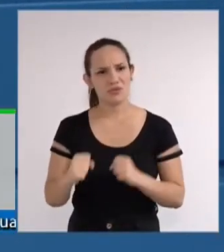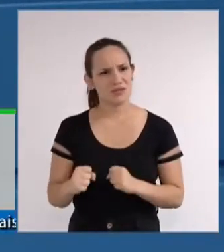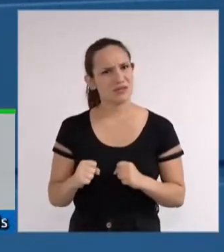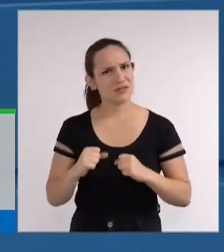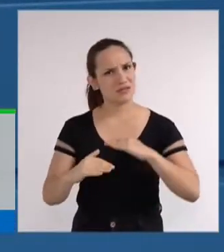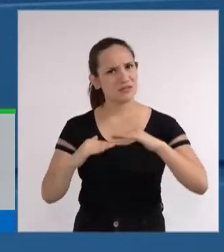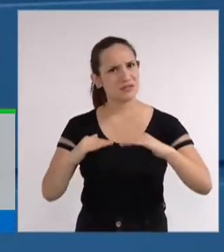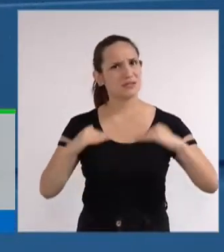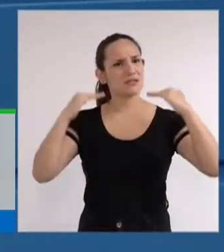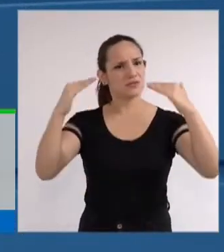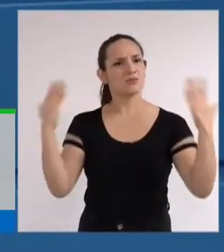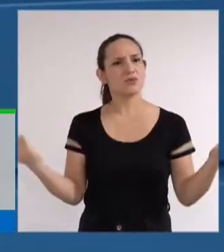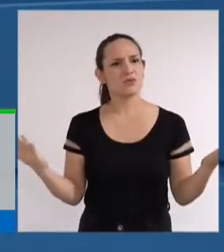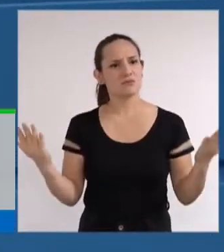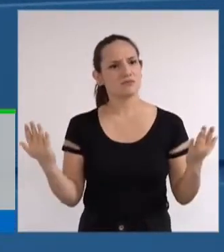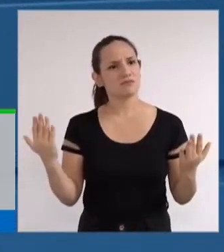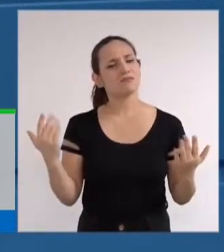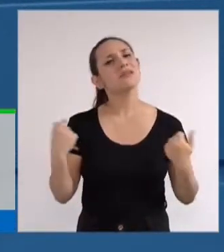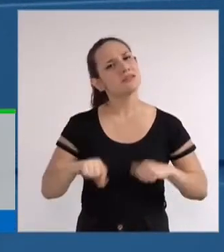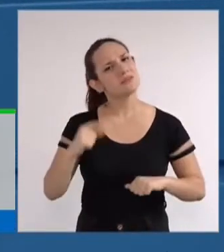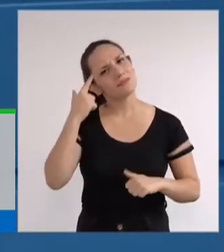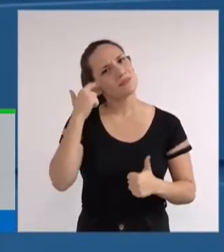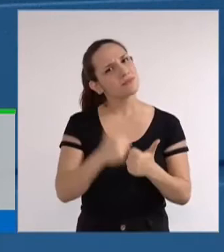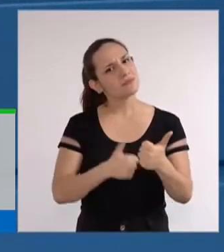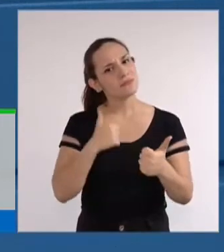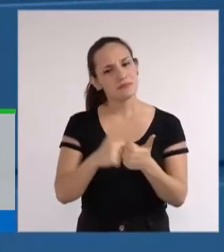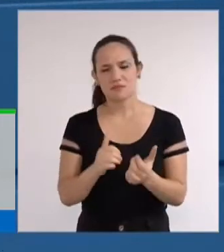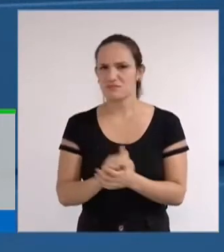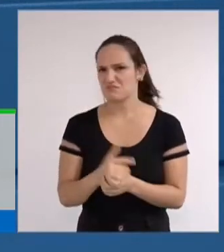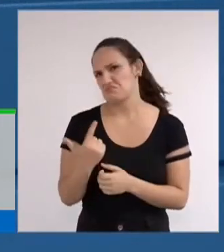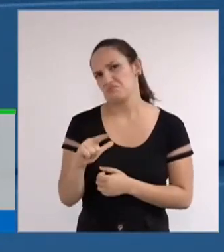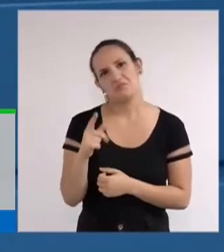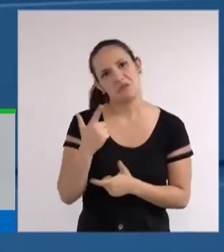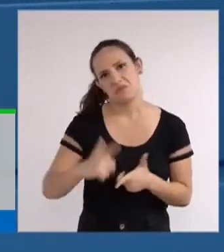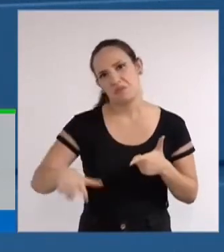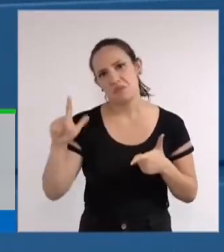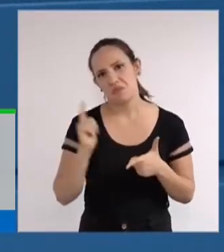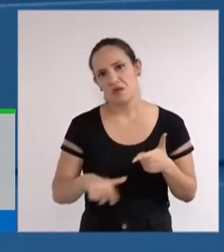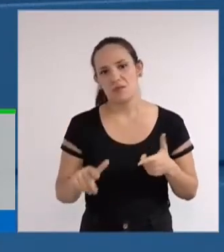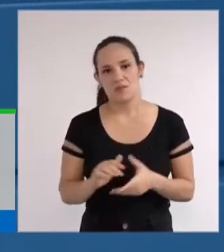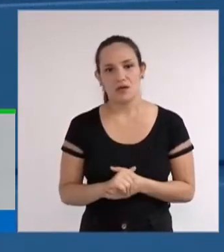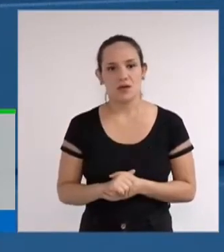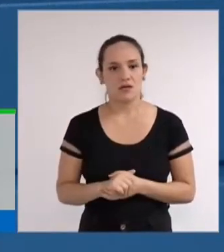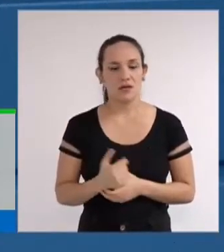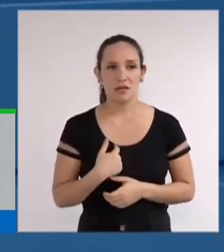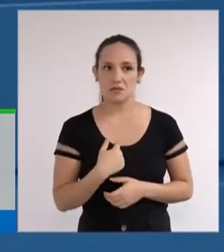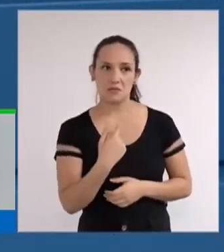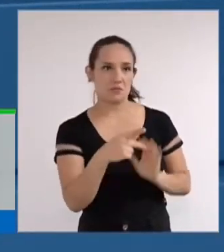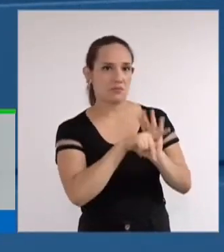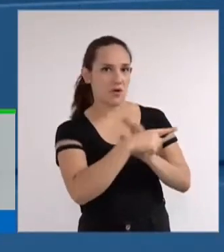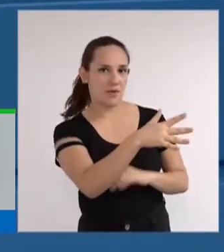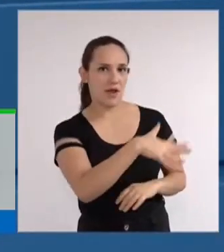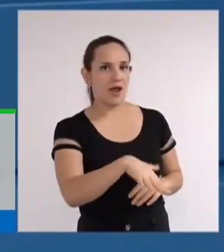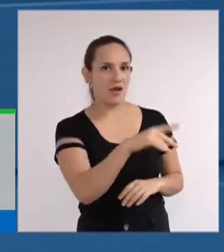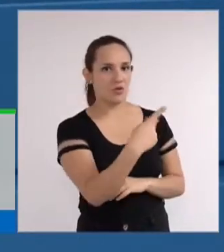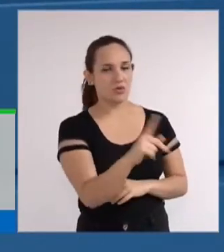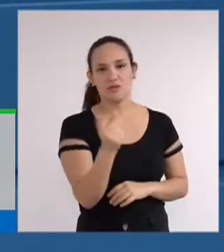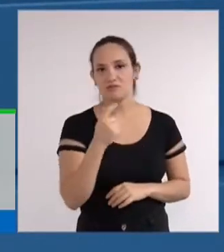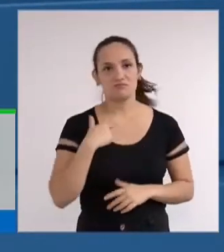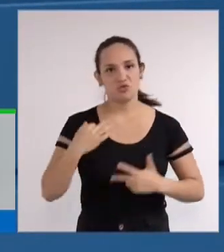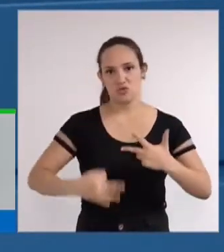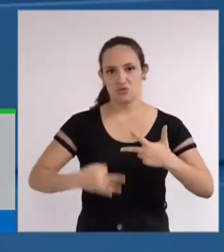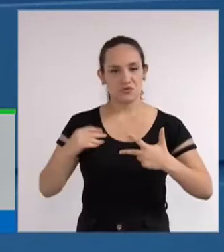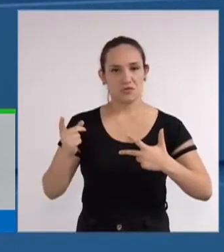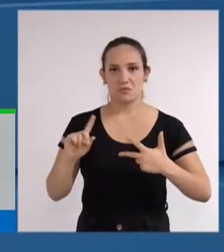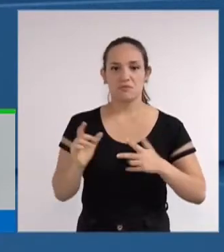Temos que refletir sobre isso. Não há nenhum problema. Não sou da sua área, não sou jurista, mas